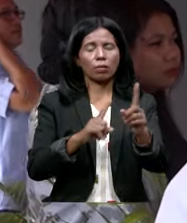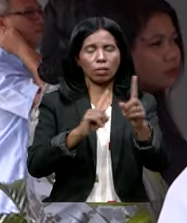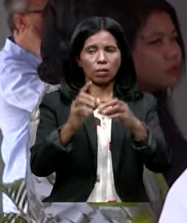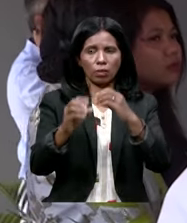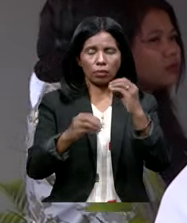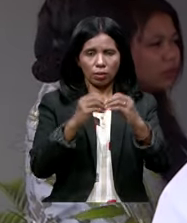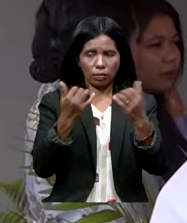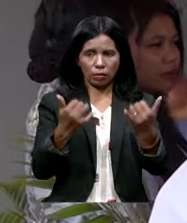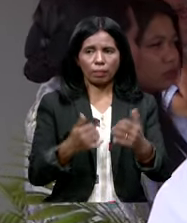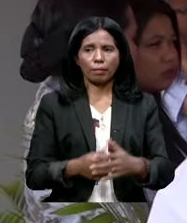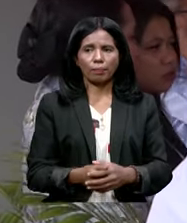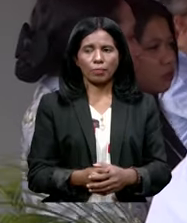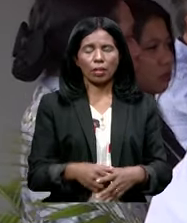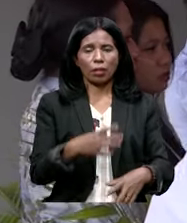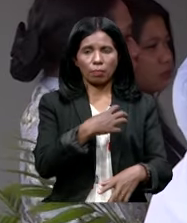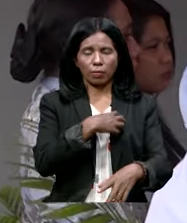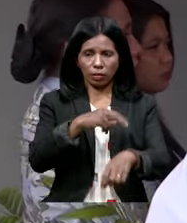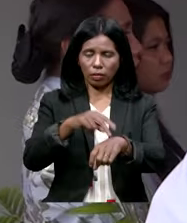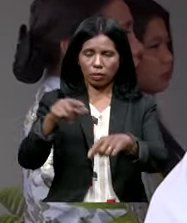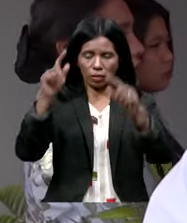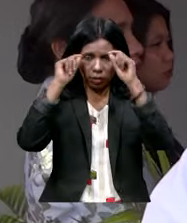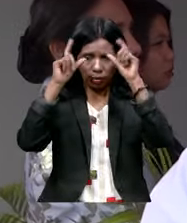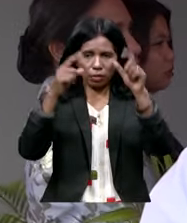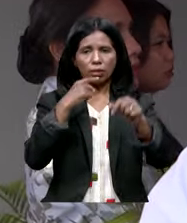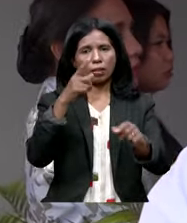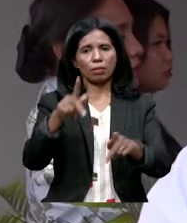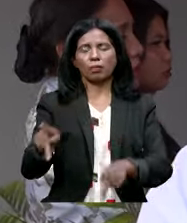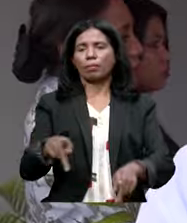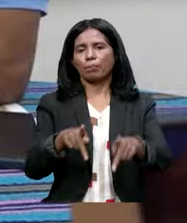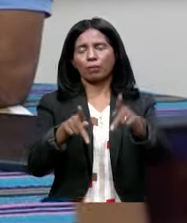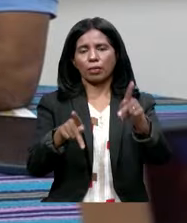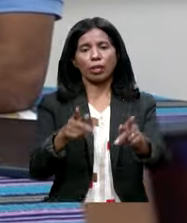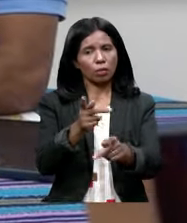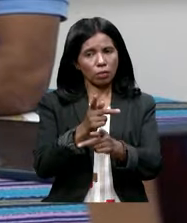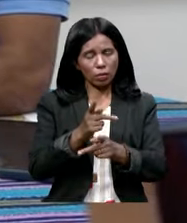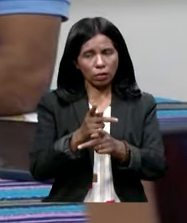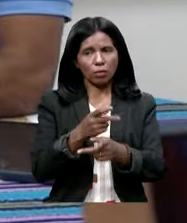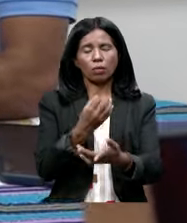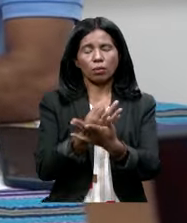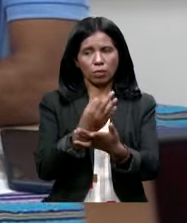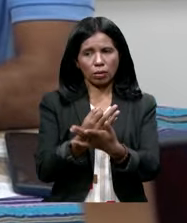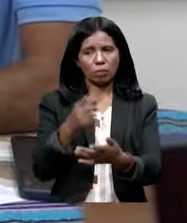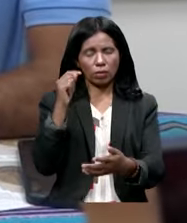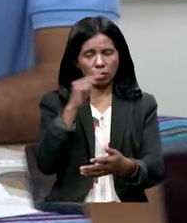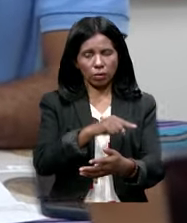assunto. Né? Antes, a Polícia Nacional Timor-Leste moça pela UNABA Público a tu cuidado com o ossan falso